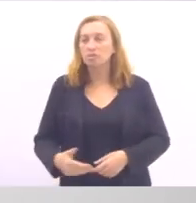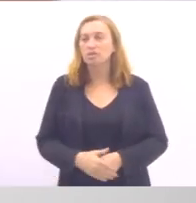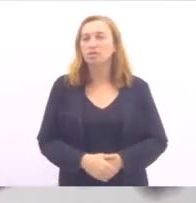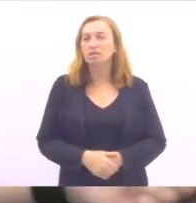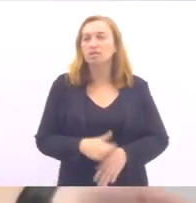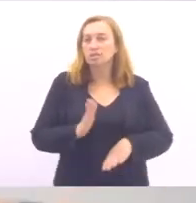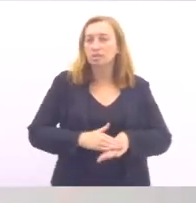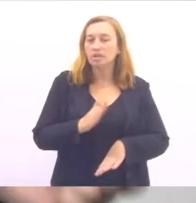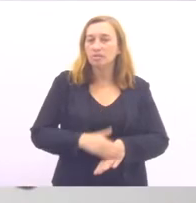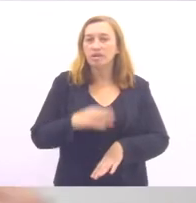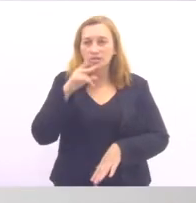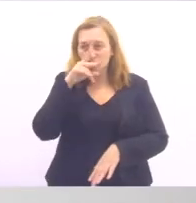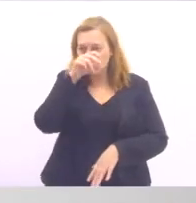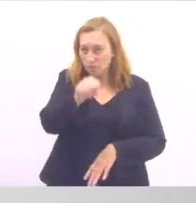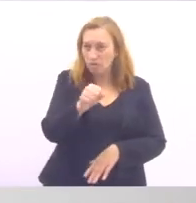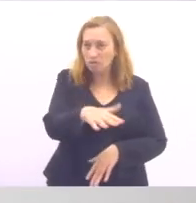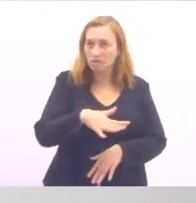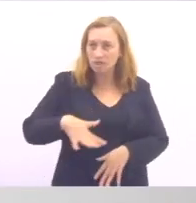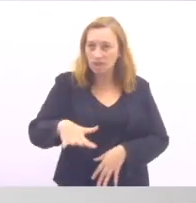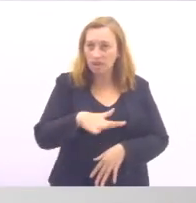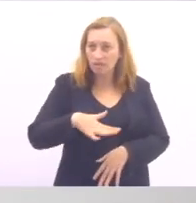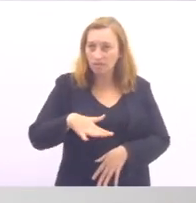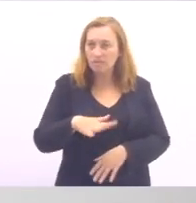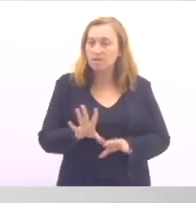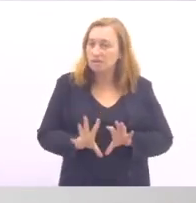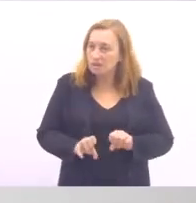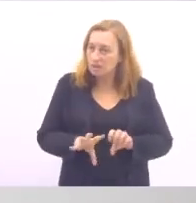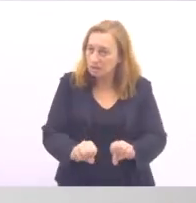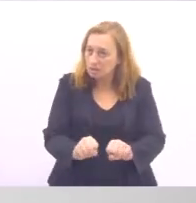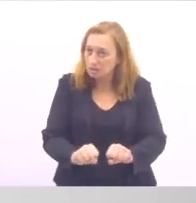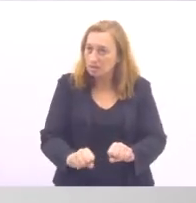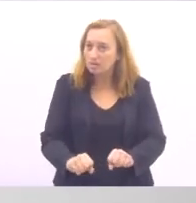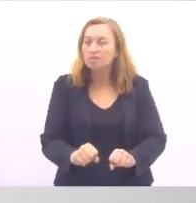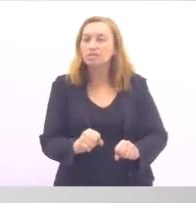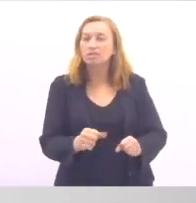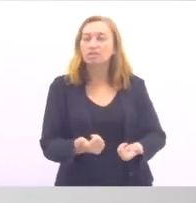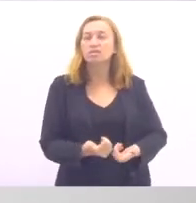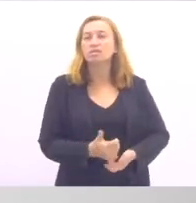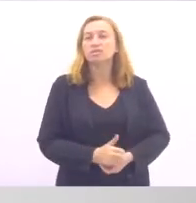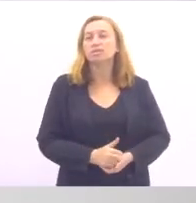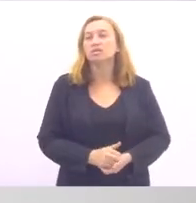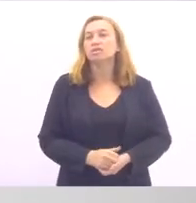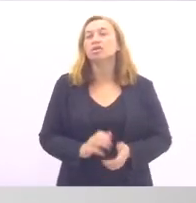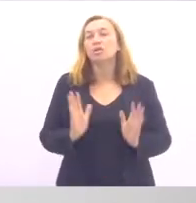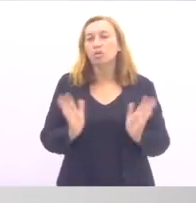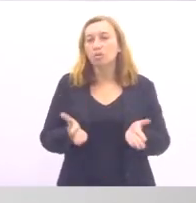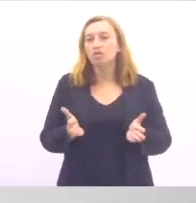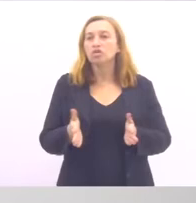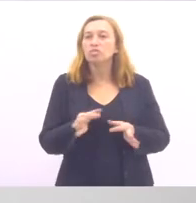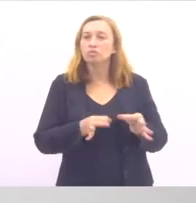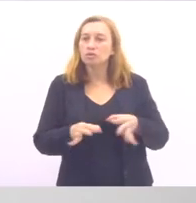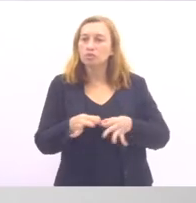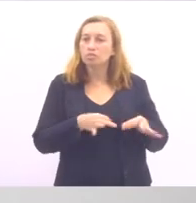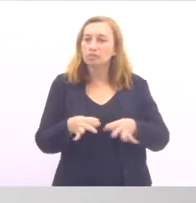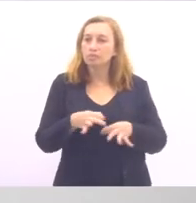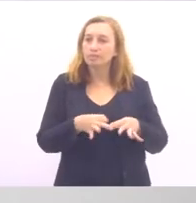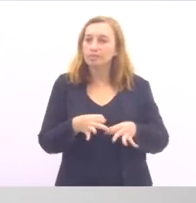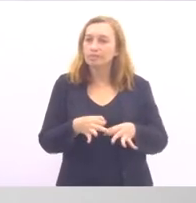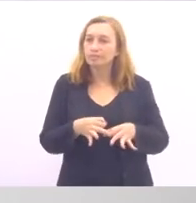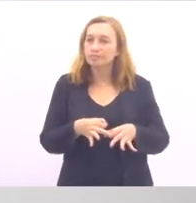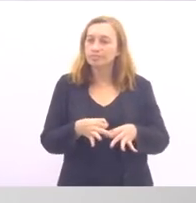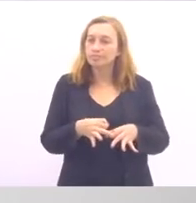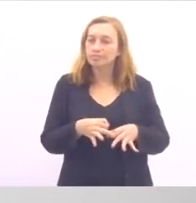cada vez mais forte nessa área dos catadores e das cooperativas. Hoje ele é um programa que